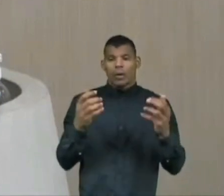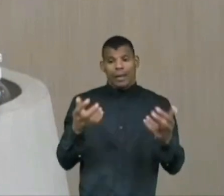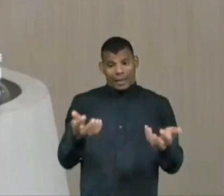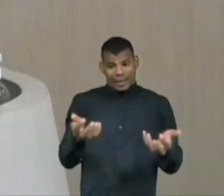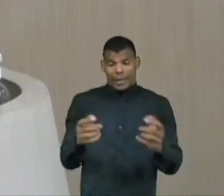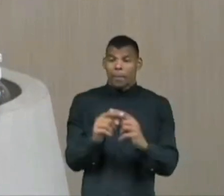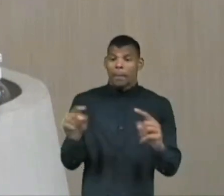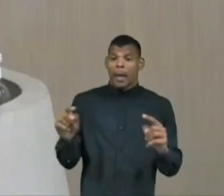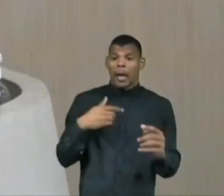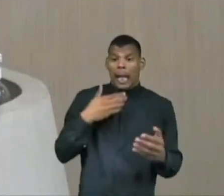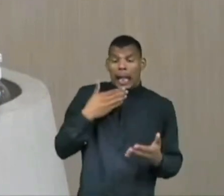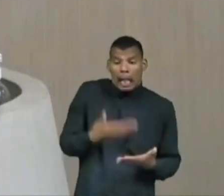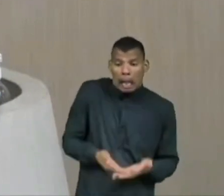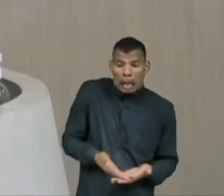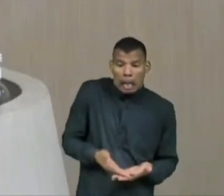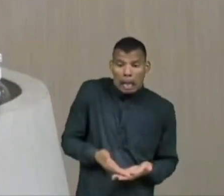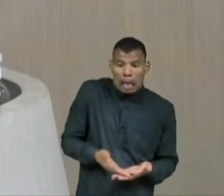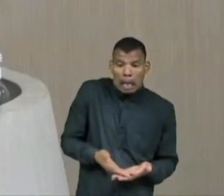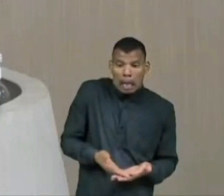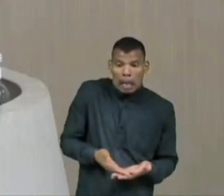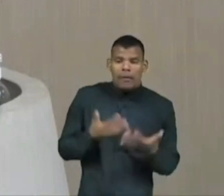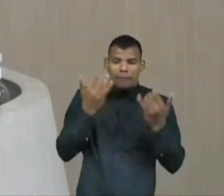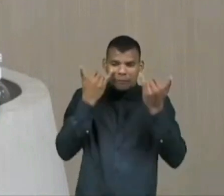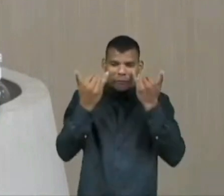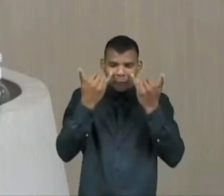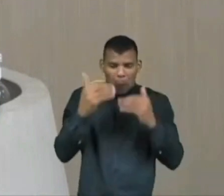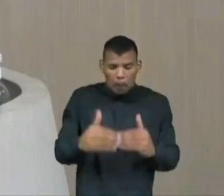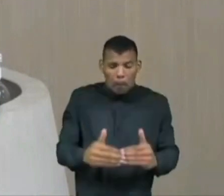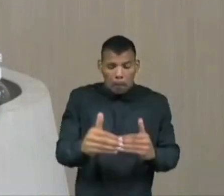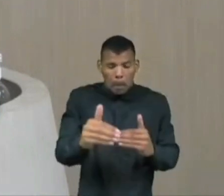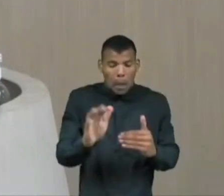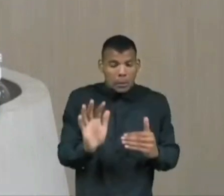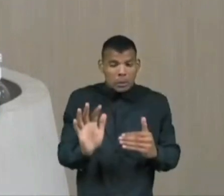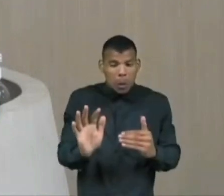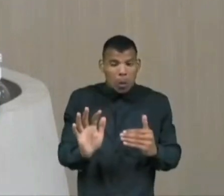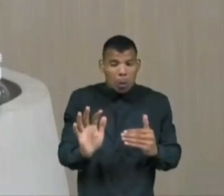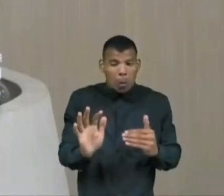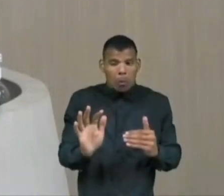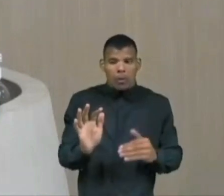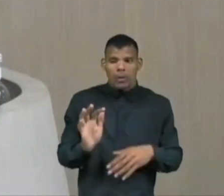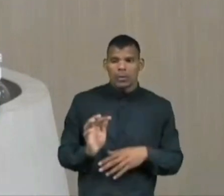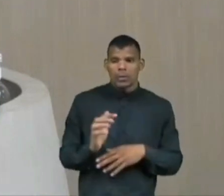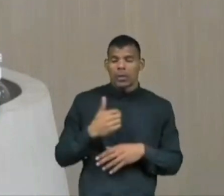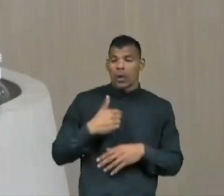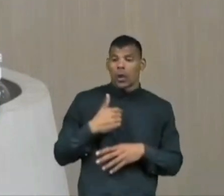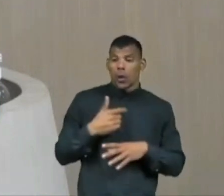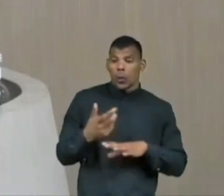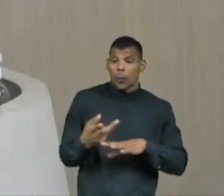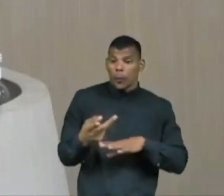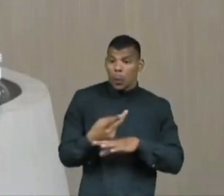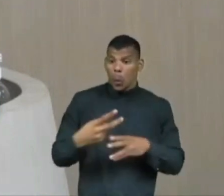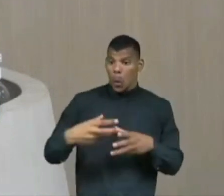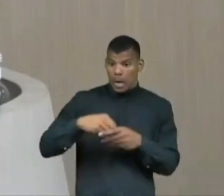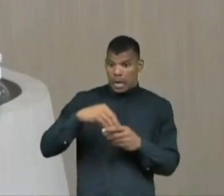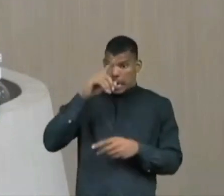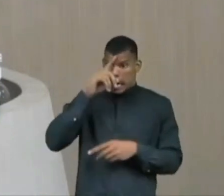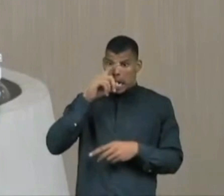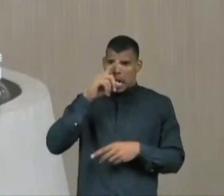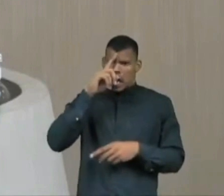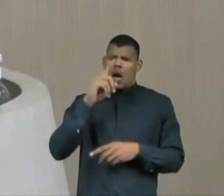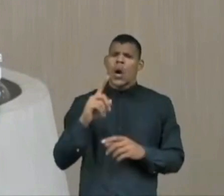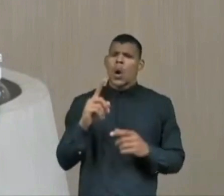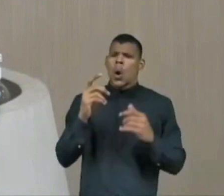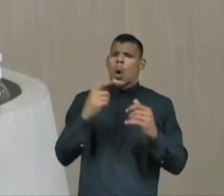tenho. Fui buscar, dentro de alguns hospitais, a informação que o governo